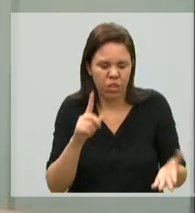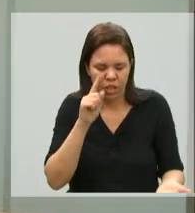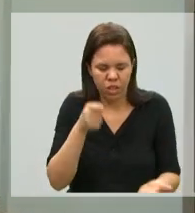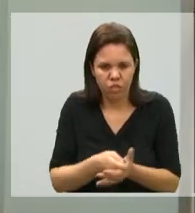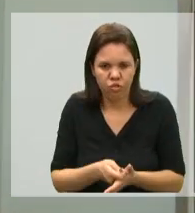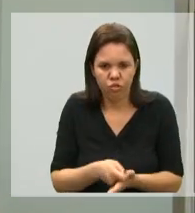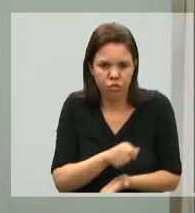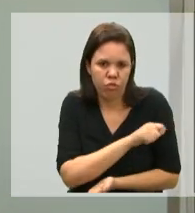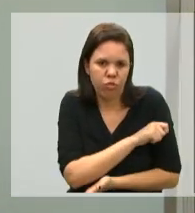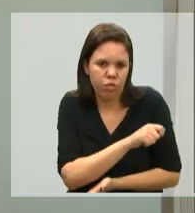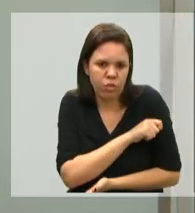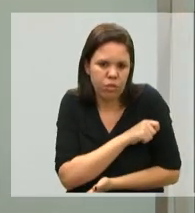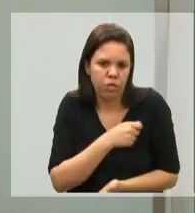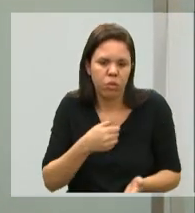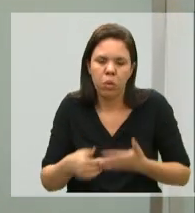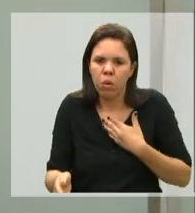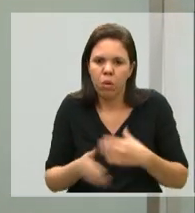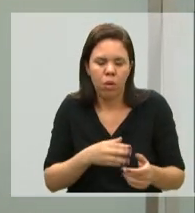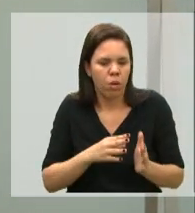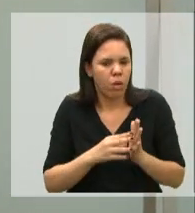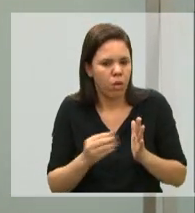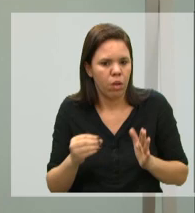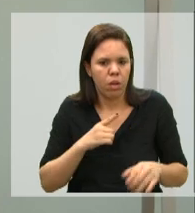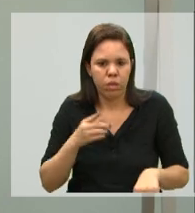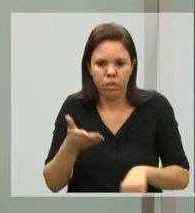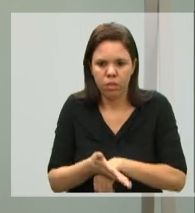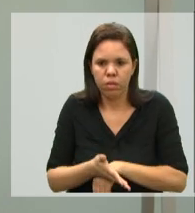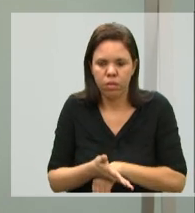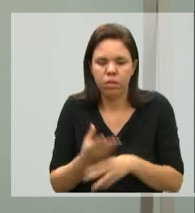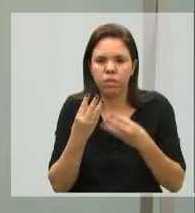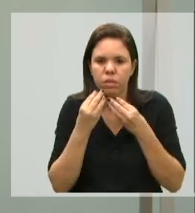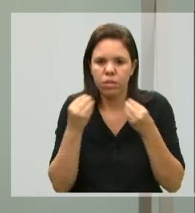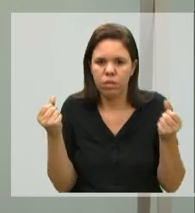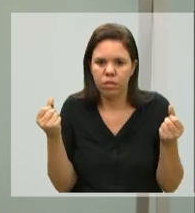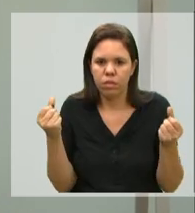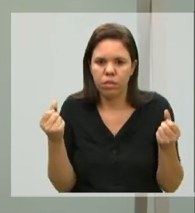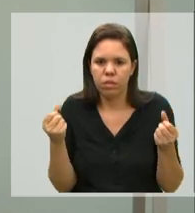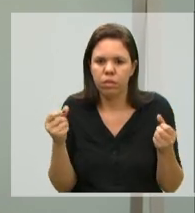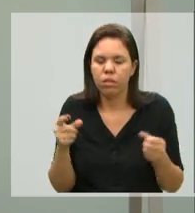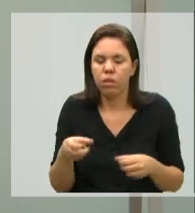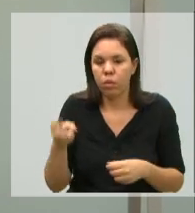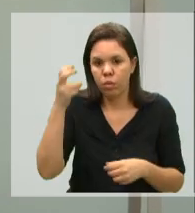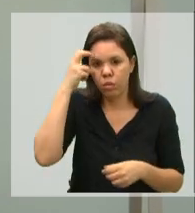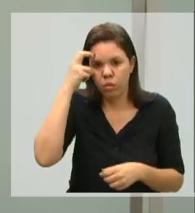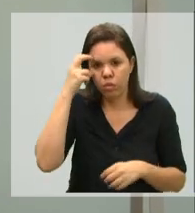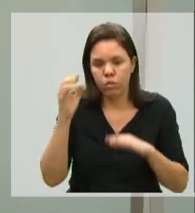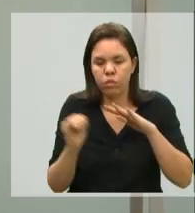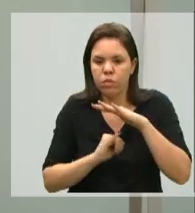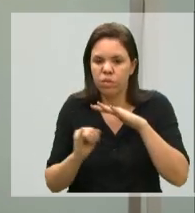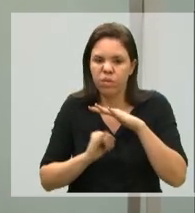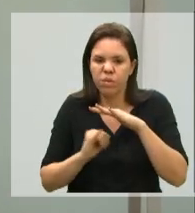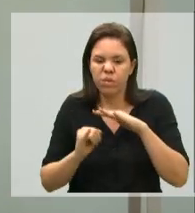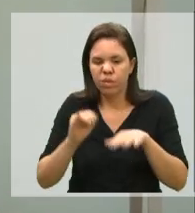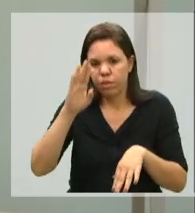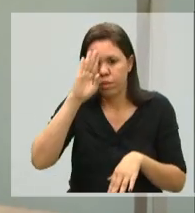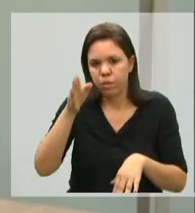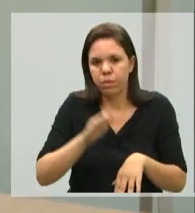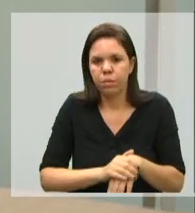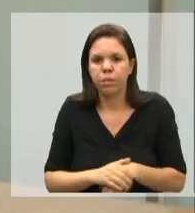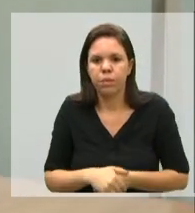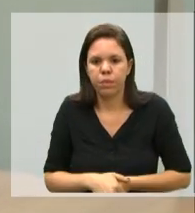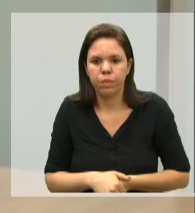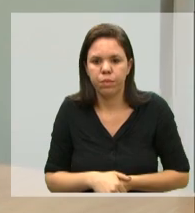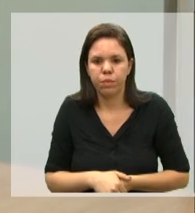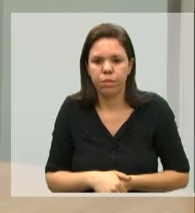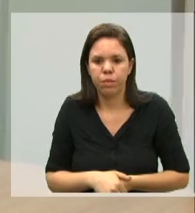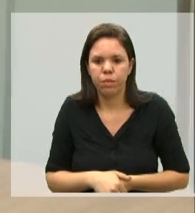que o aluno, independente da modalidade, tenha acesso à qualidade. Eu acho que isso é muito da cultura das instituições de ensino. Que é o principal, né? Até.